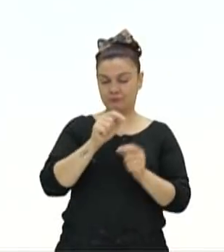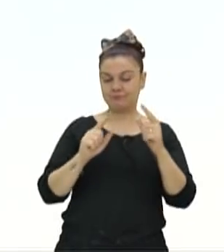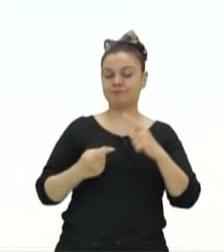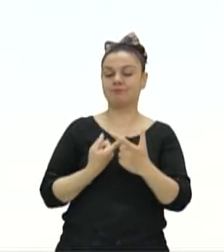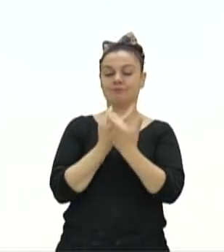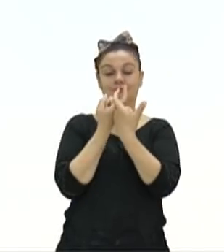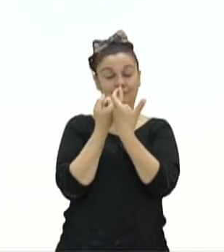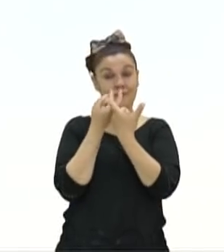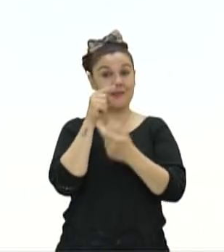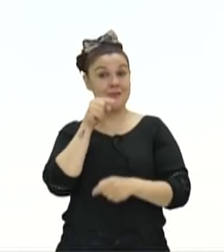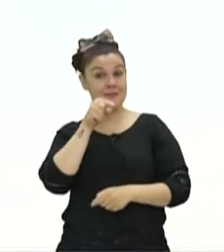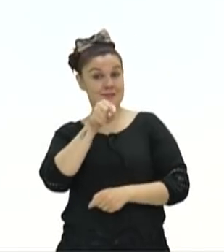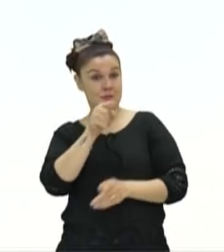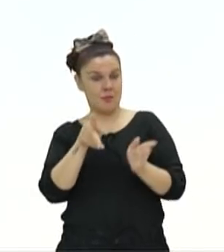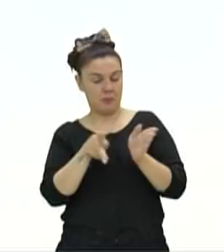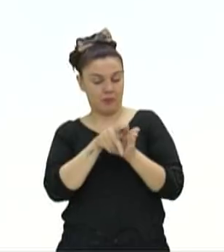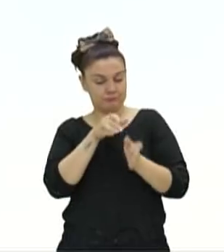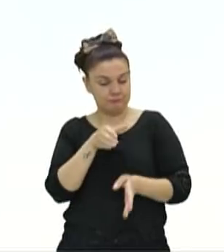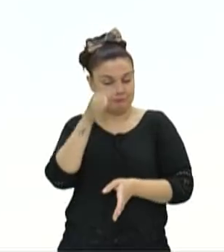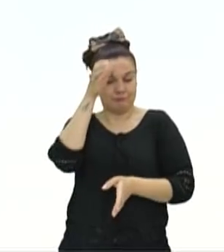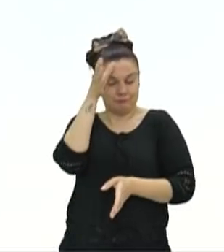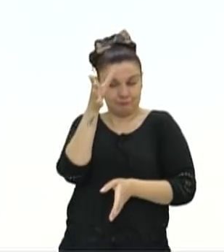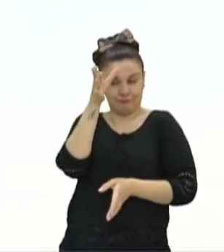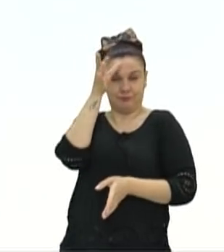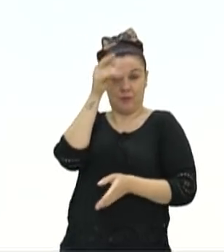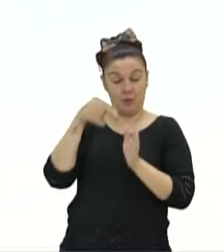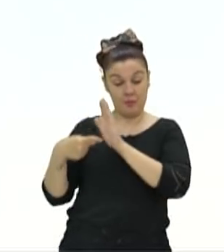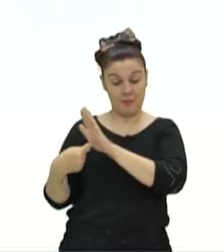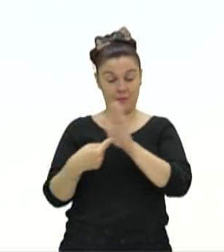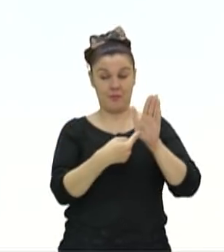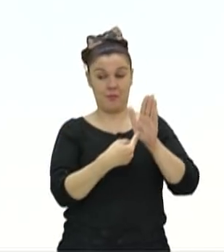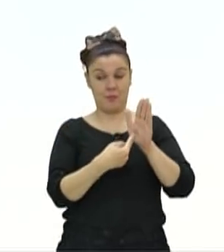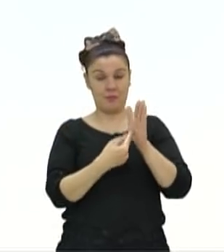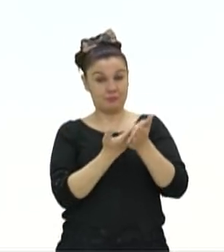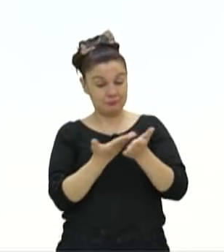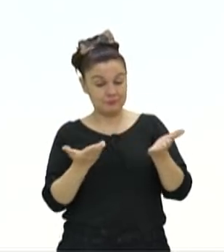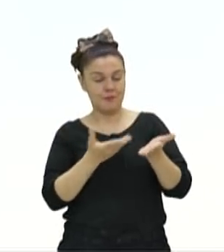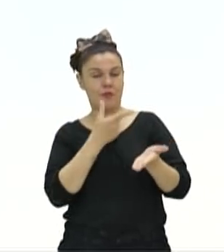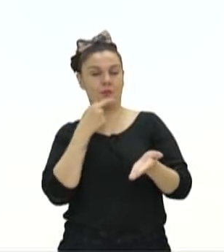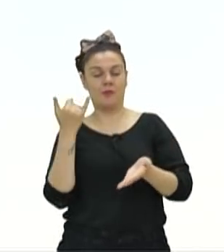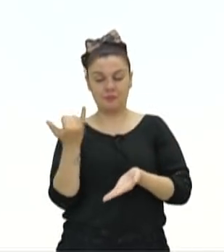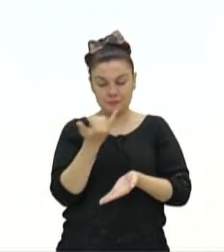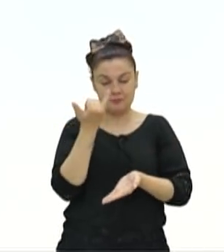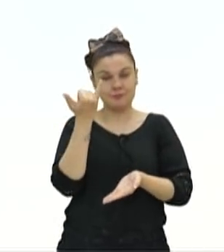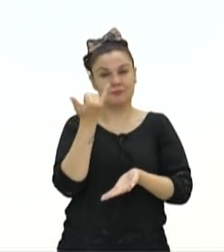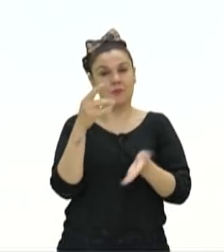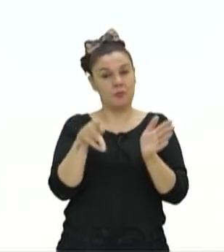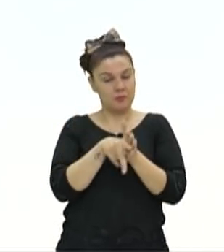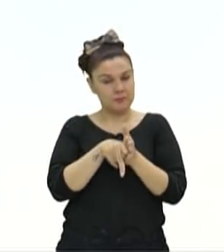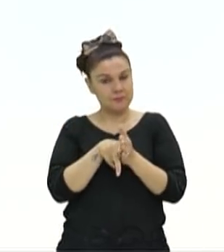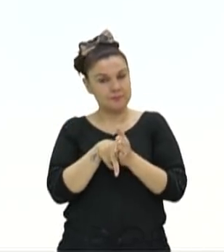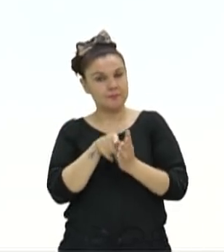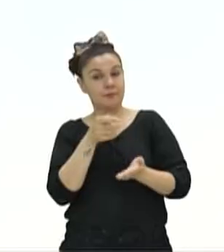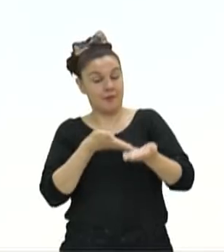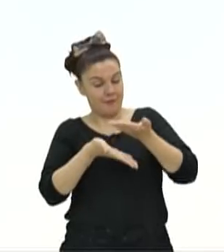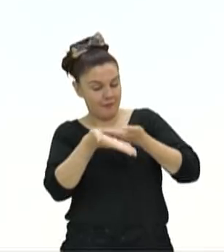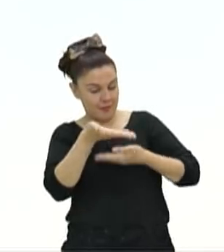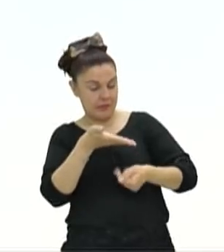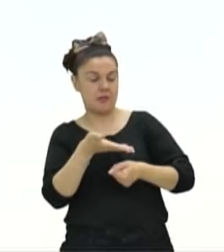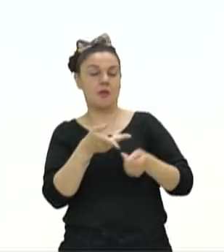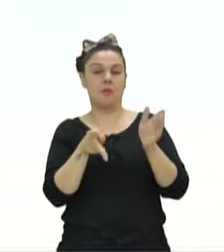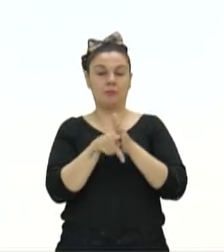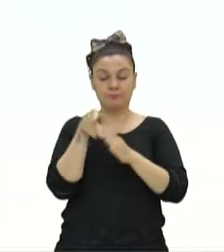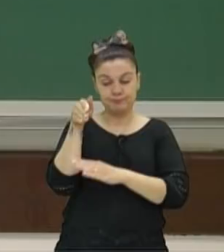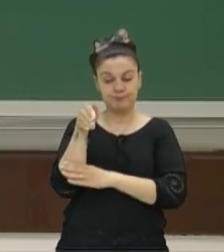né? Que é uma campanha de conscientização para mostrar, né, para os homens o quão importante é estar fazendo esses exames